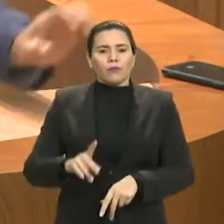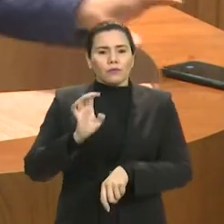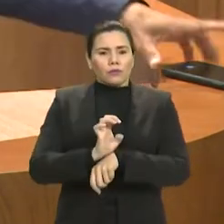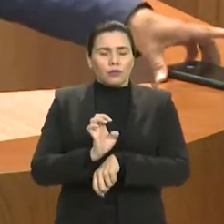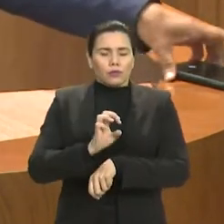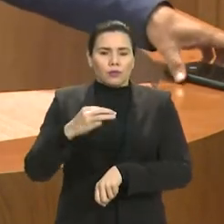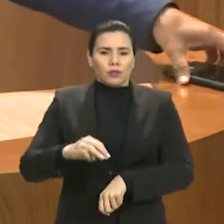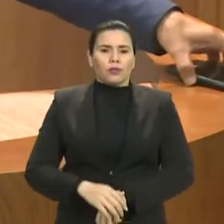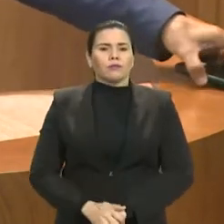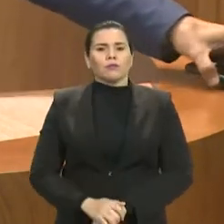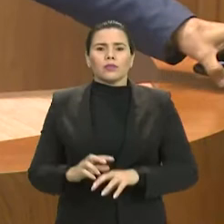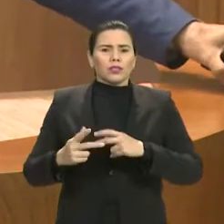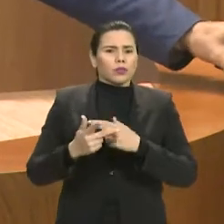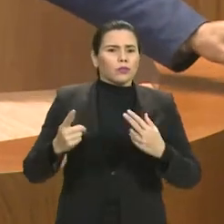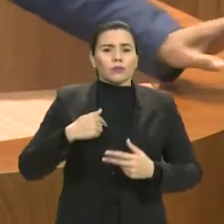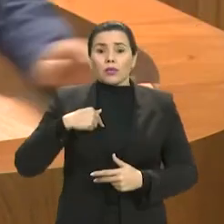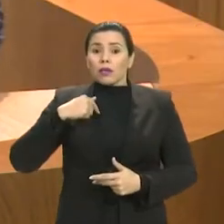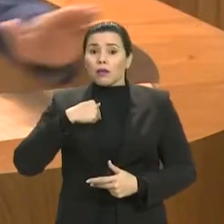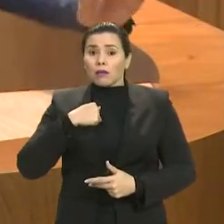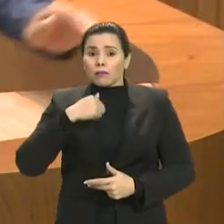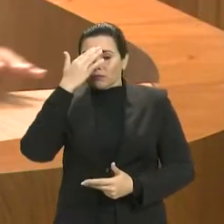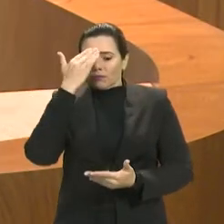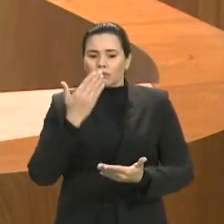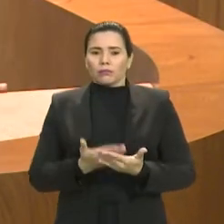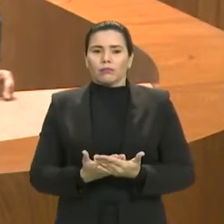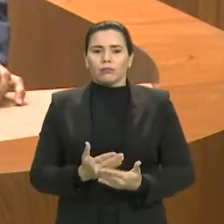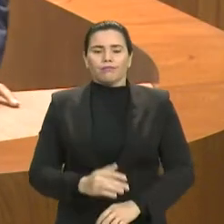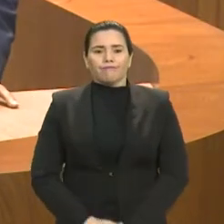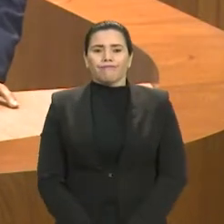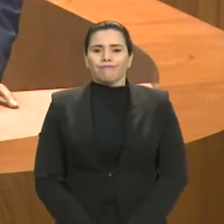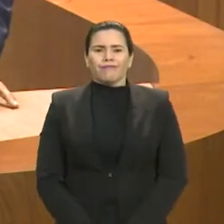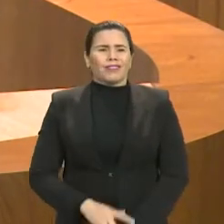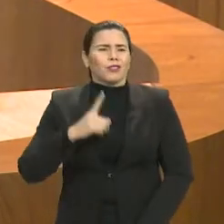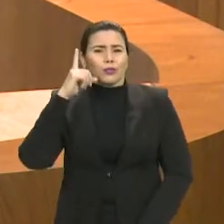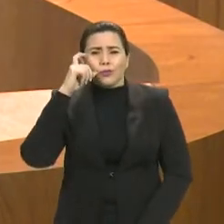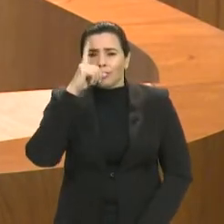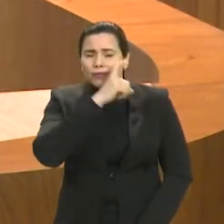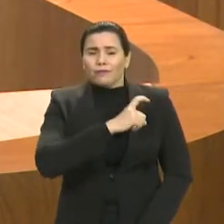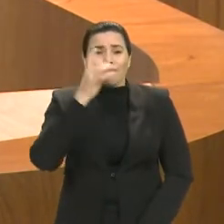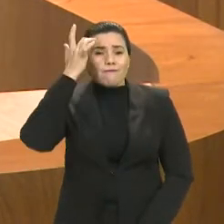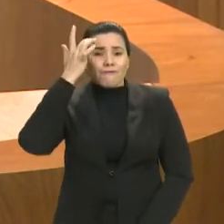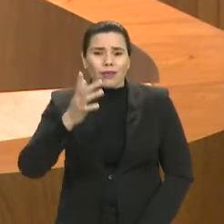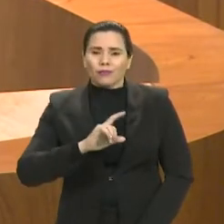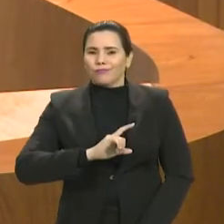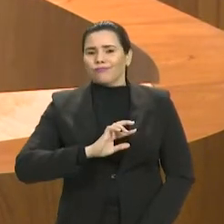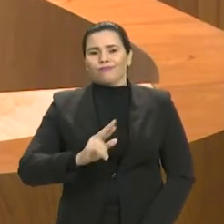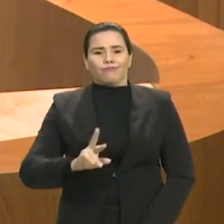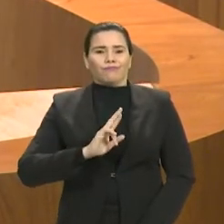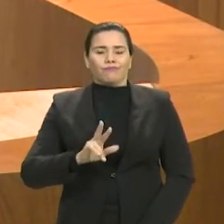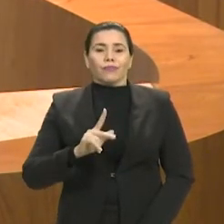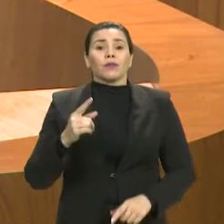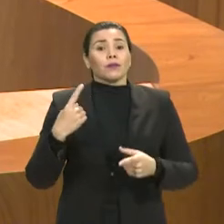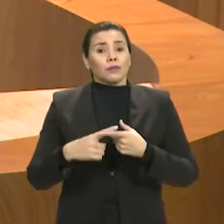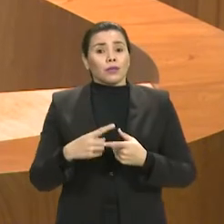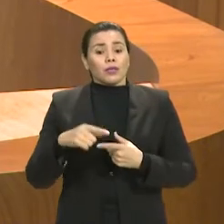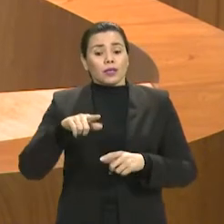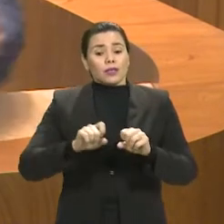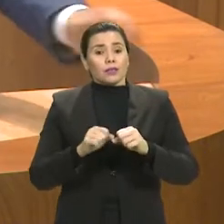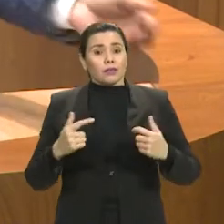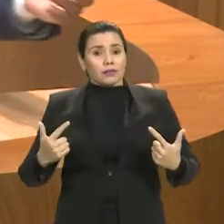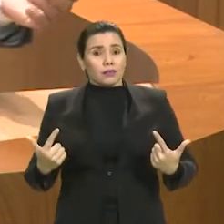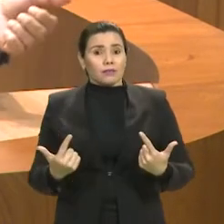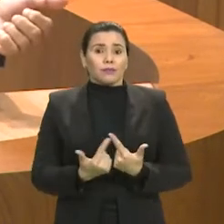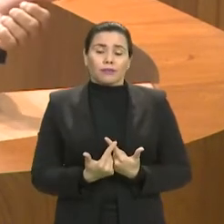do Estado do Maranhão. E não tem sido fácil, pois nesta casa ocupa a tribuna da Assembleia